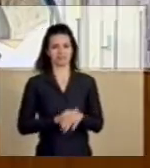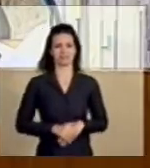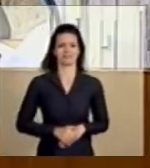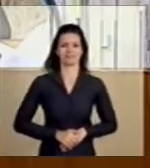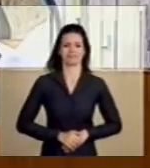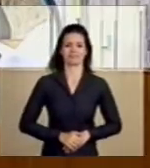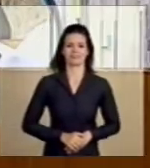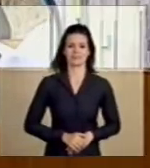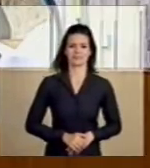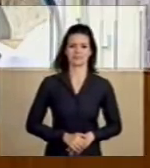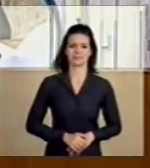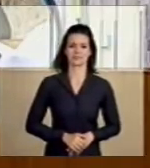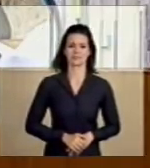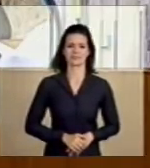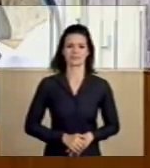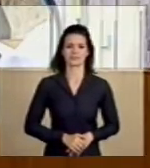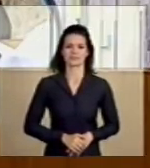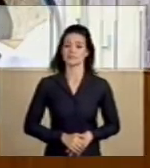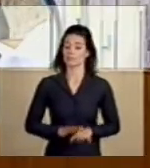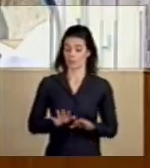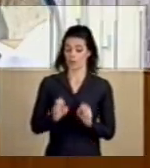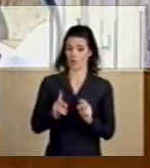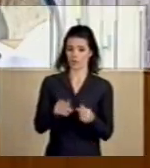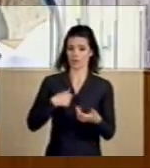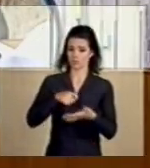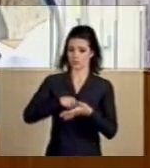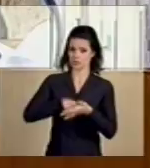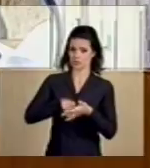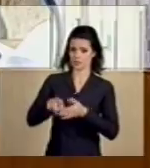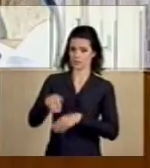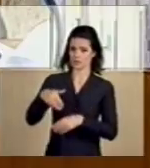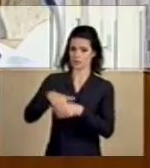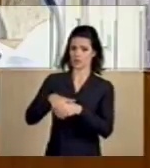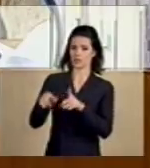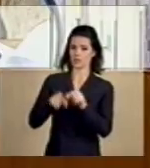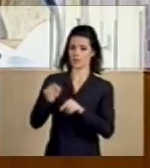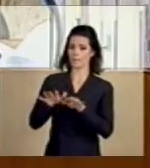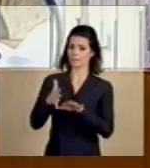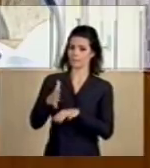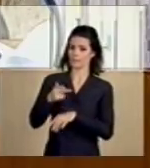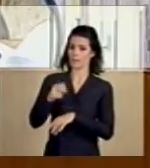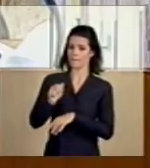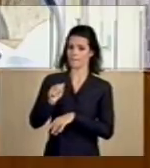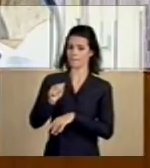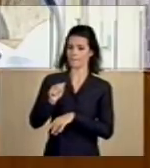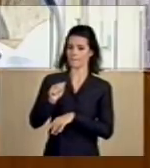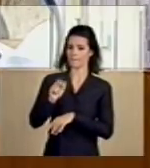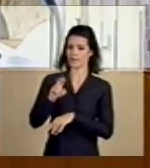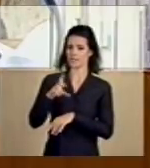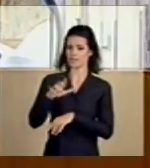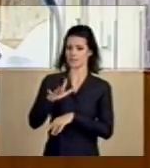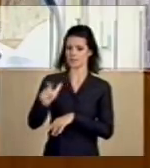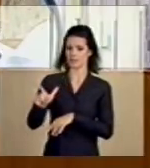Para variar um pouco. Apenas, ministro, é porque eu tinha anotado que Vossa Excelência tinha julgado parcialmente procedente. Sim. É